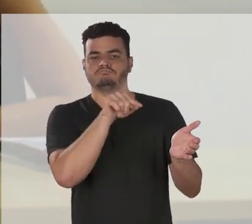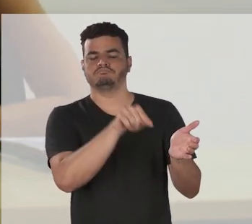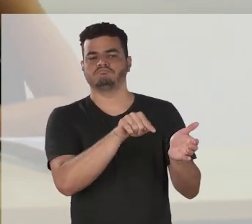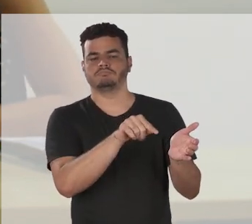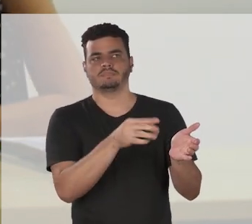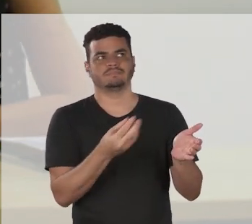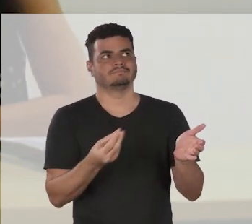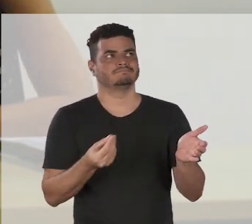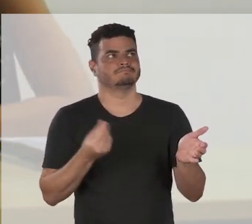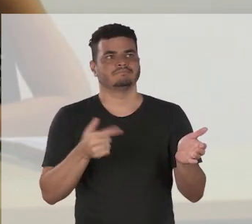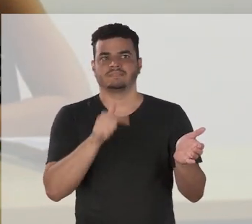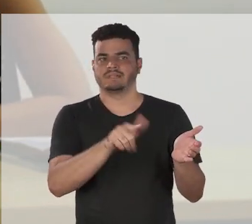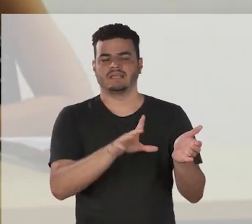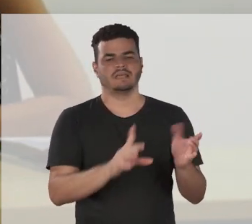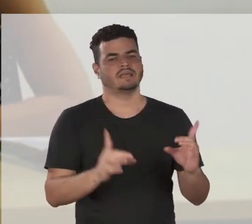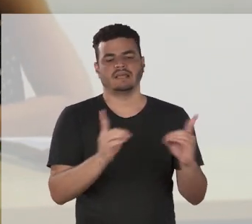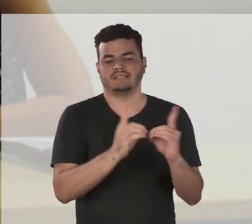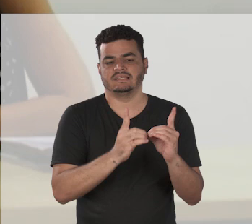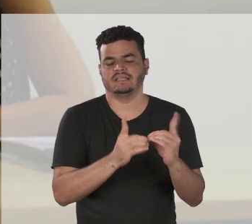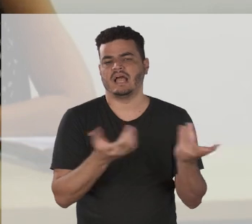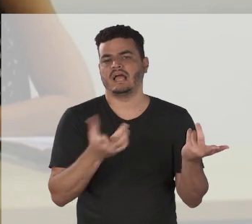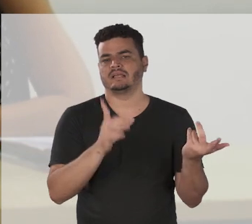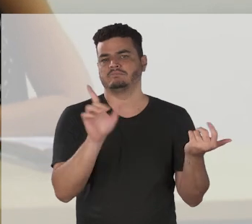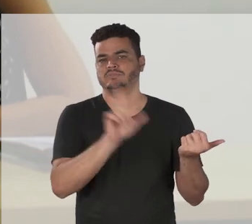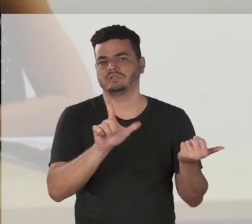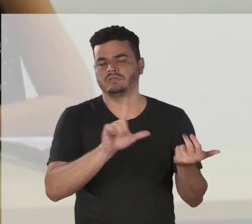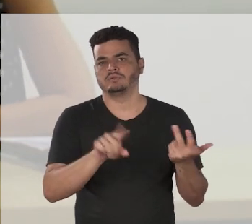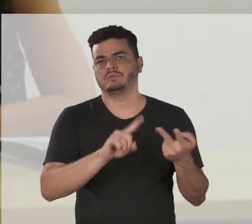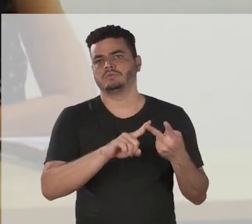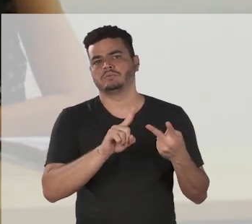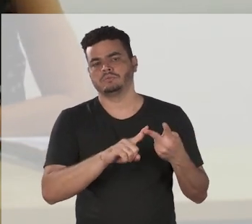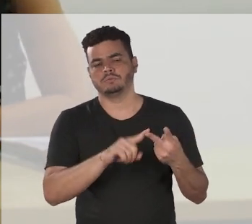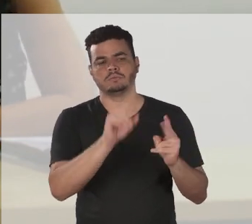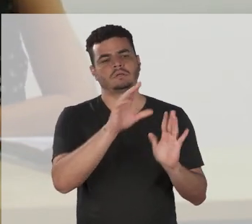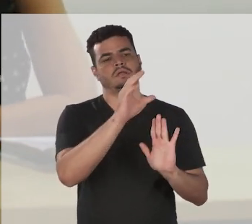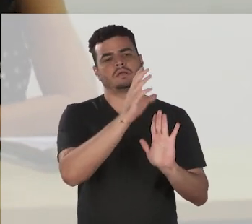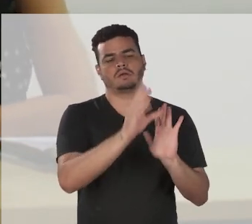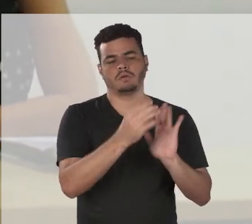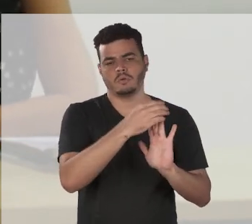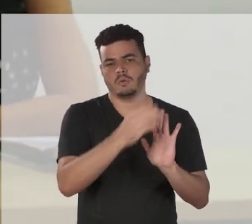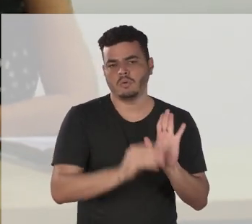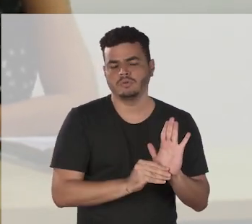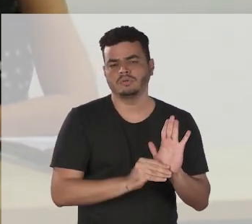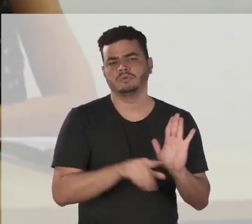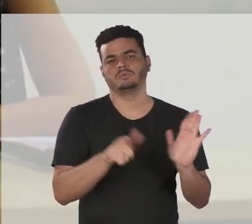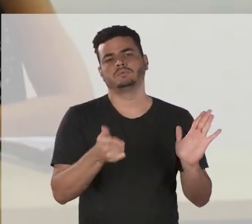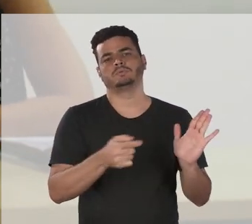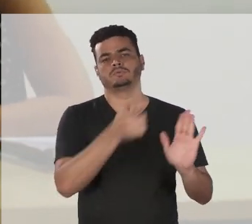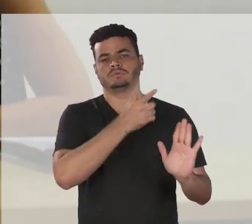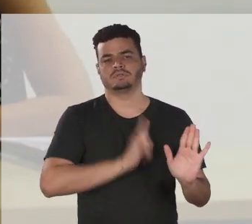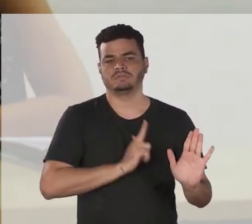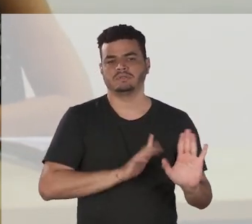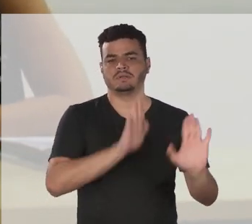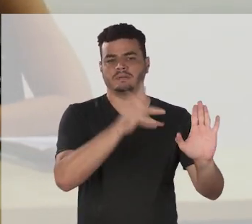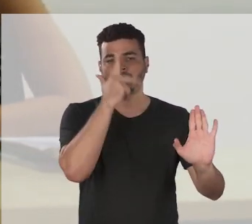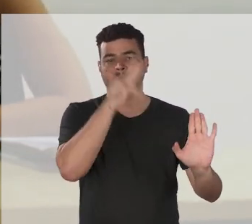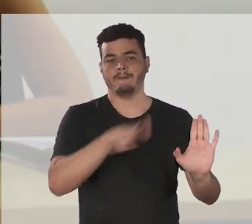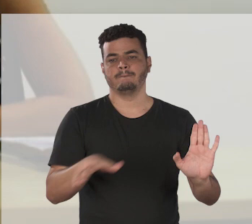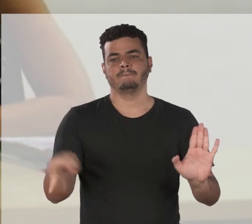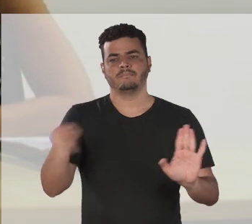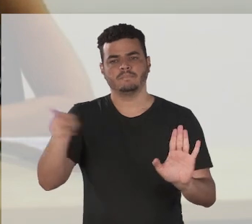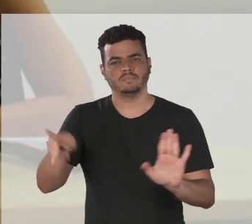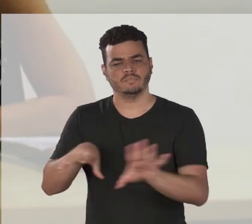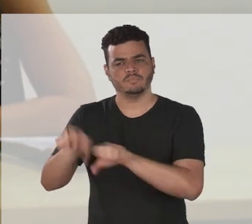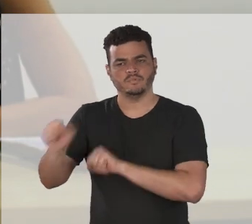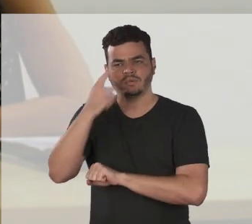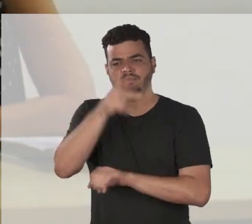bom, a didática da literatura, os conteúdos gramaticais, e muitas vezes fica isolado,